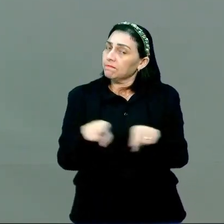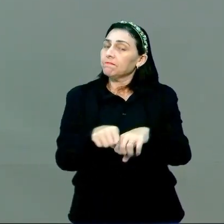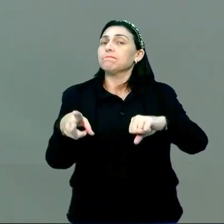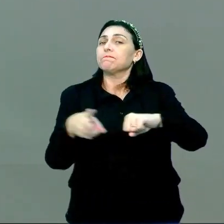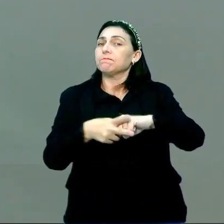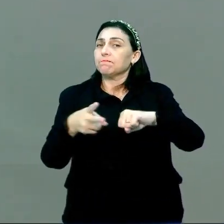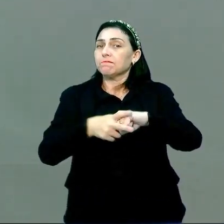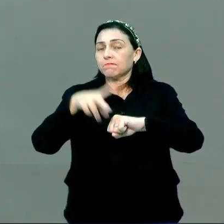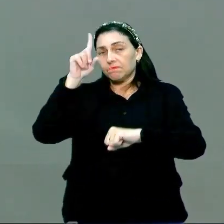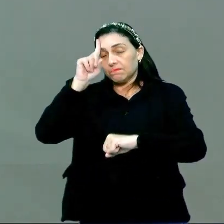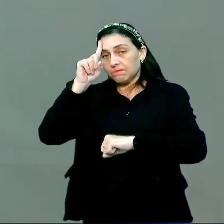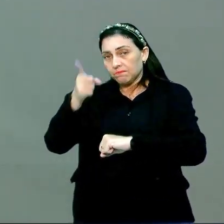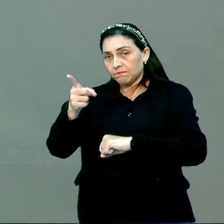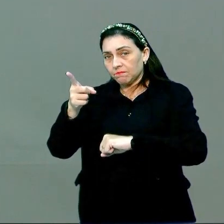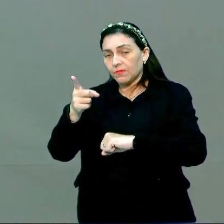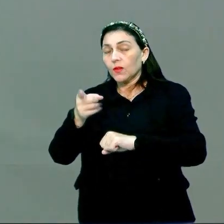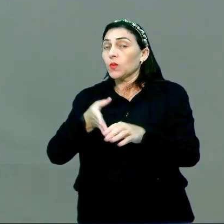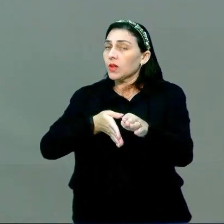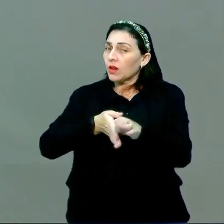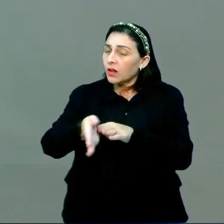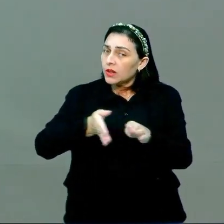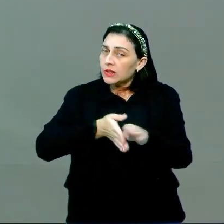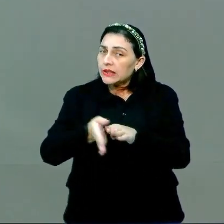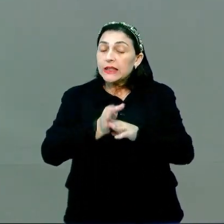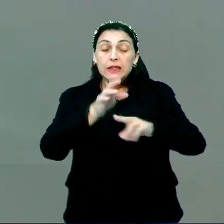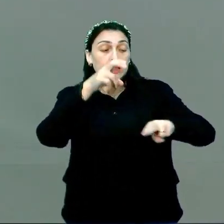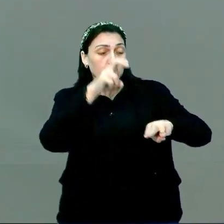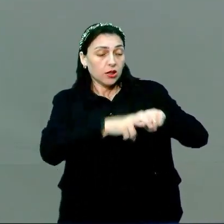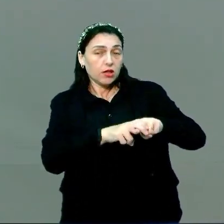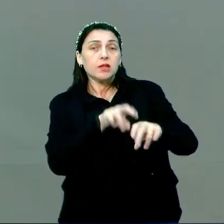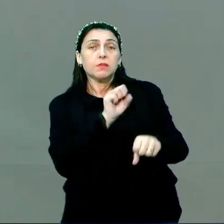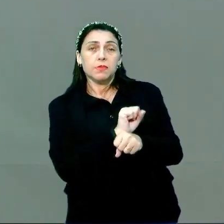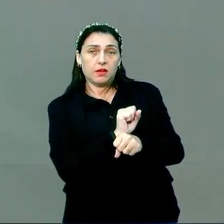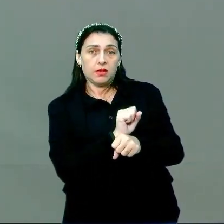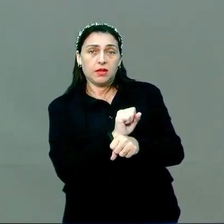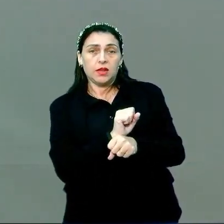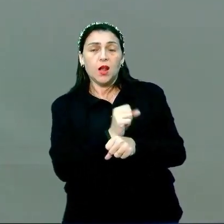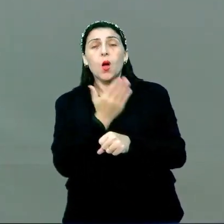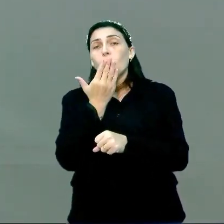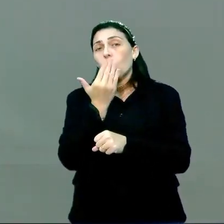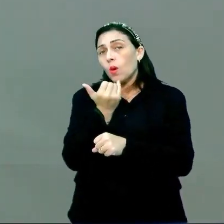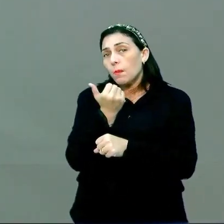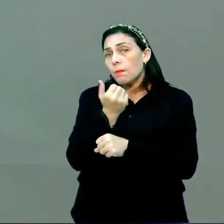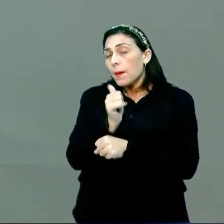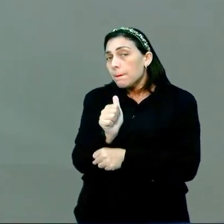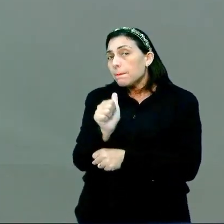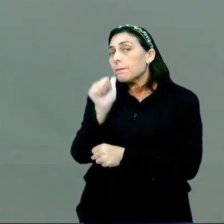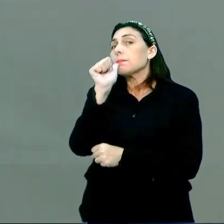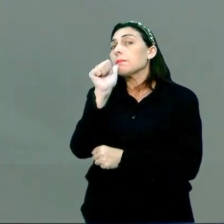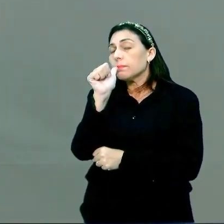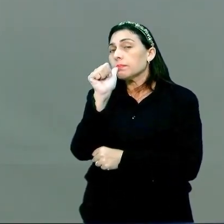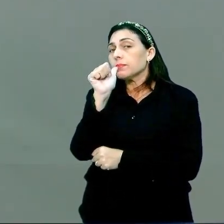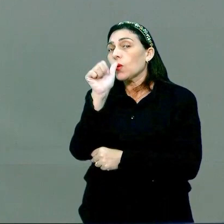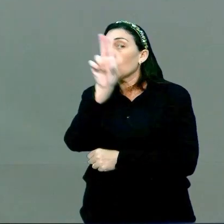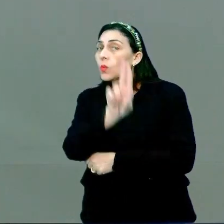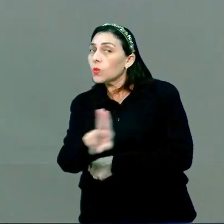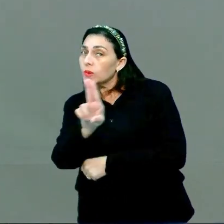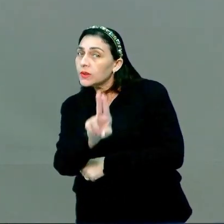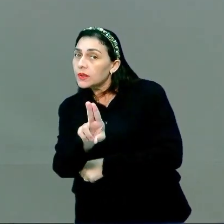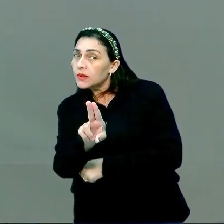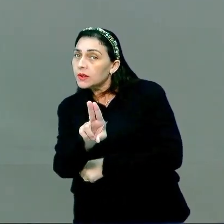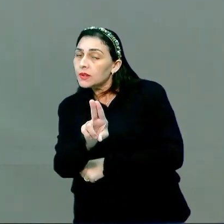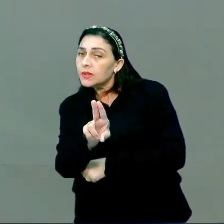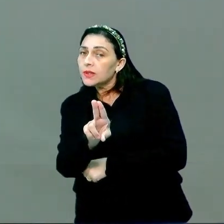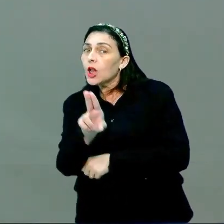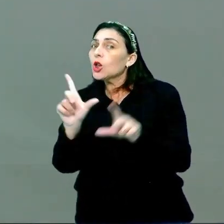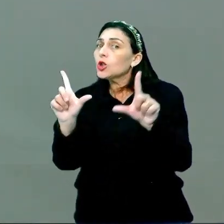verbo imperativo. Olha, eu vou te dar uma orientação. Sente aqui e aguarde. Coma isso, beba isso, use